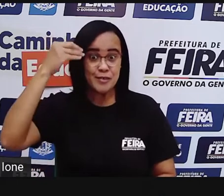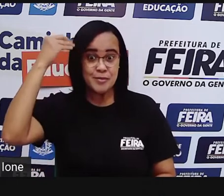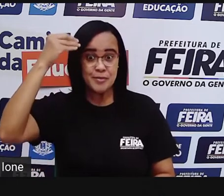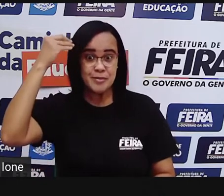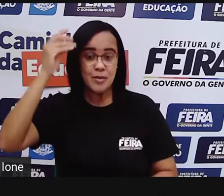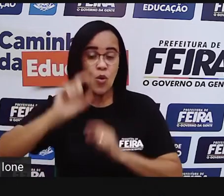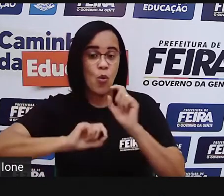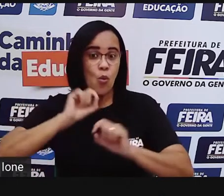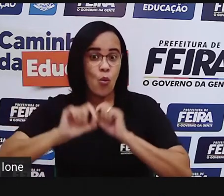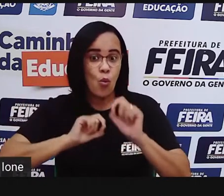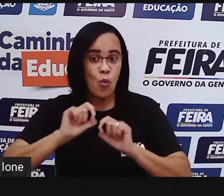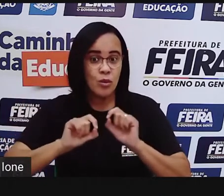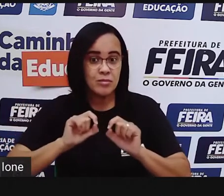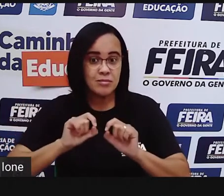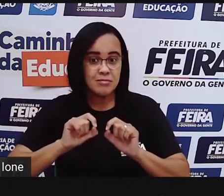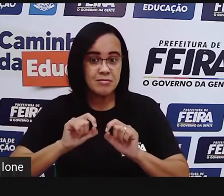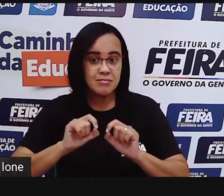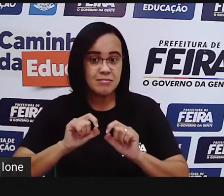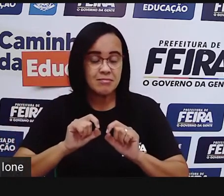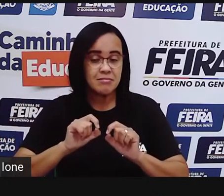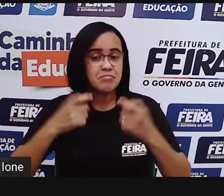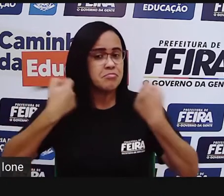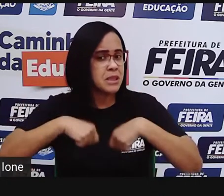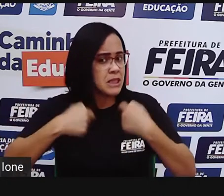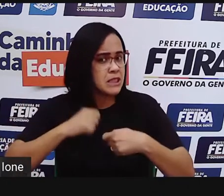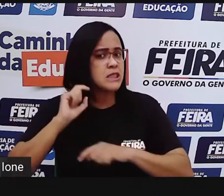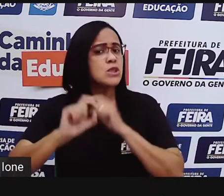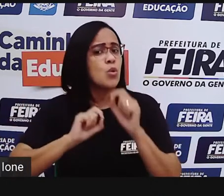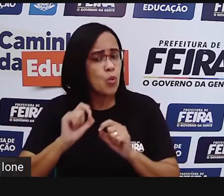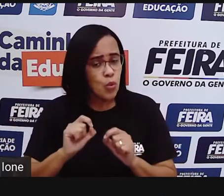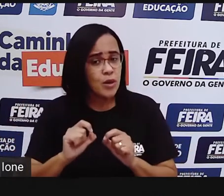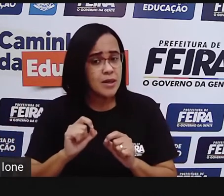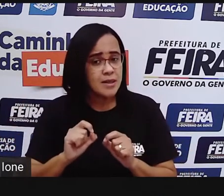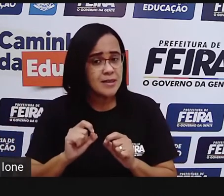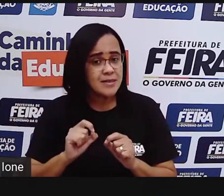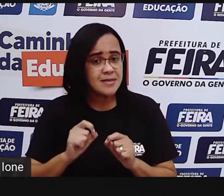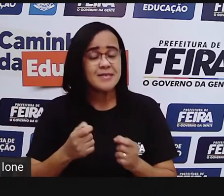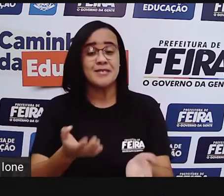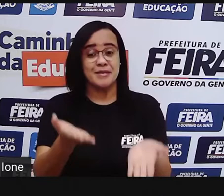precisar de... De quê? Vamos lá?